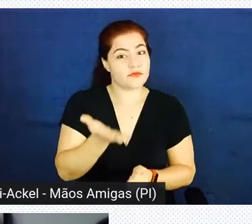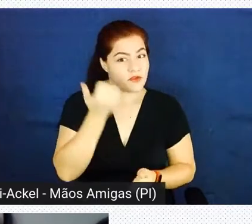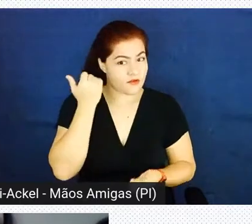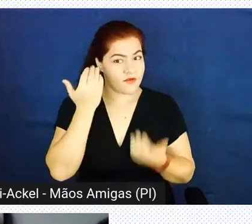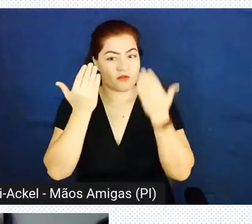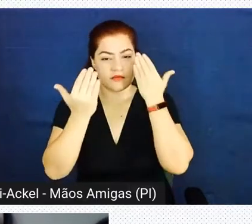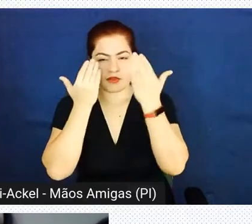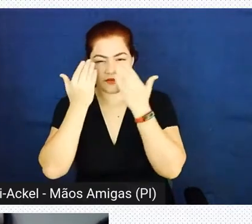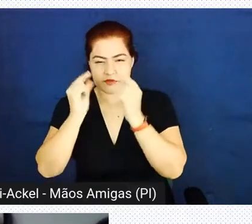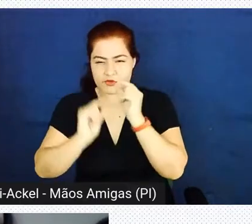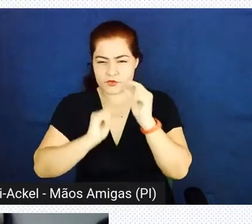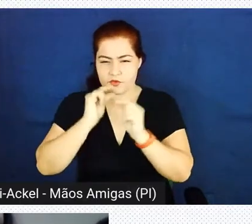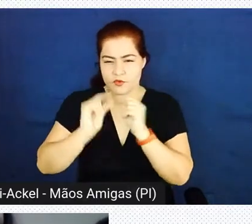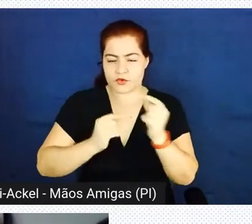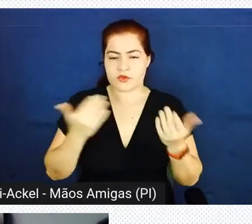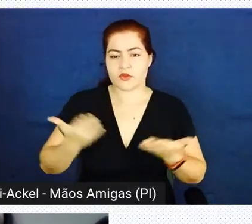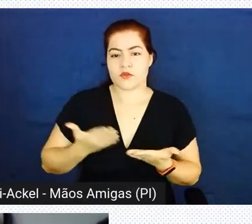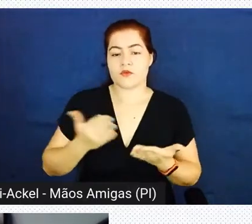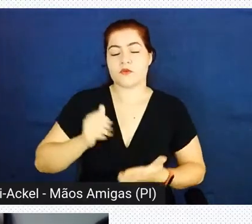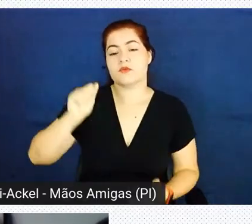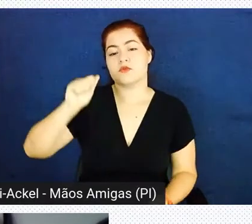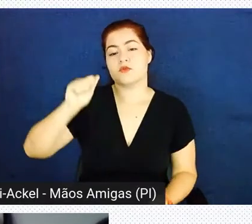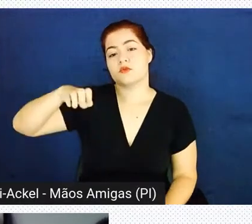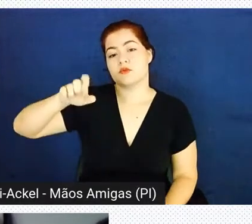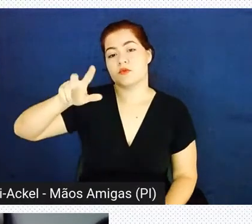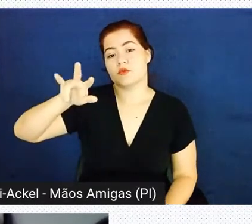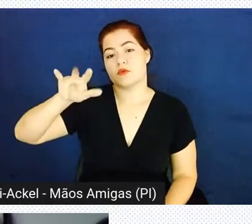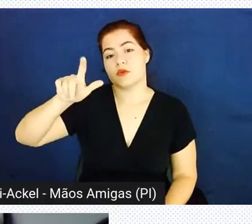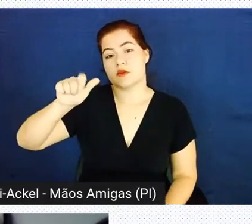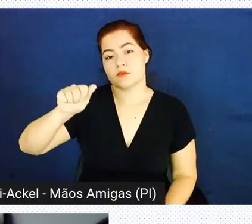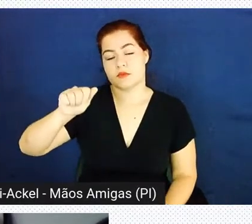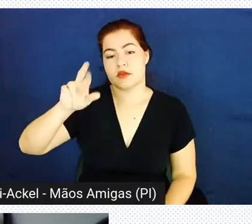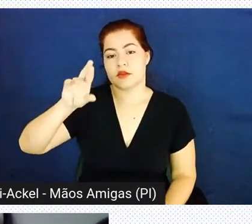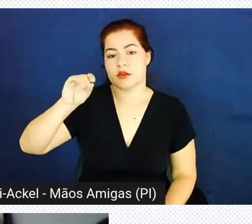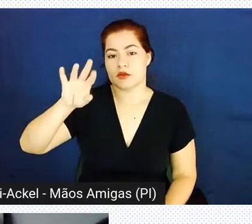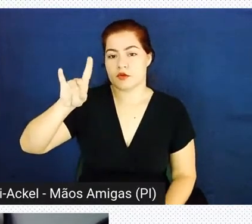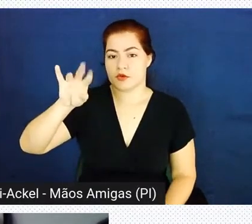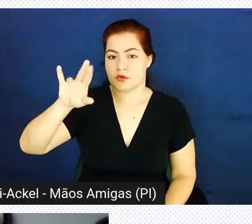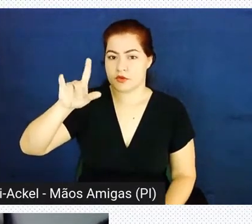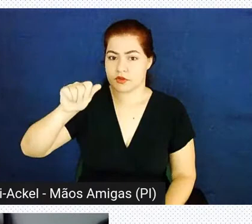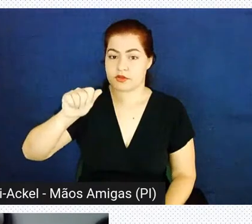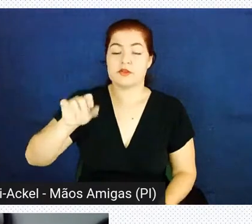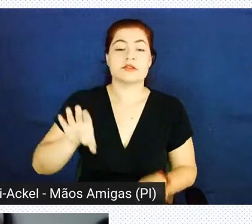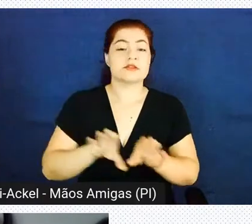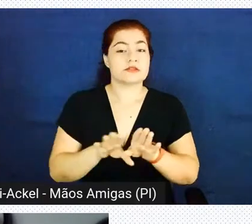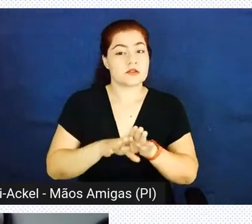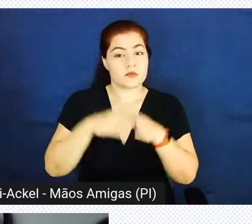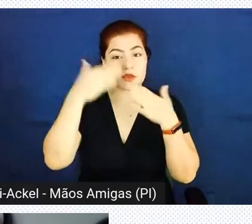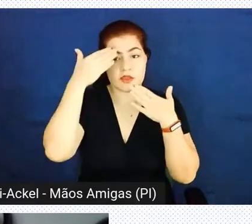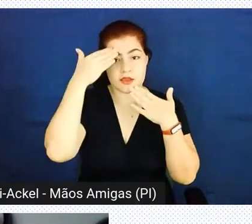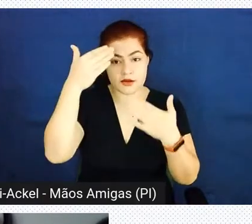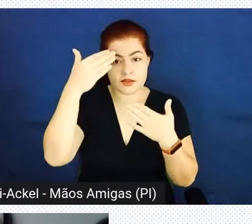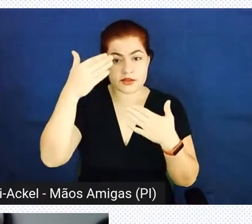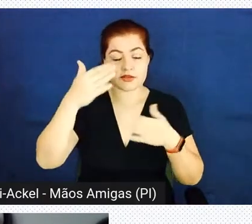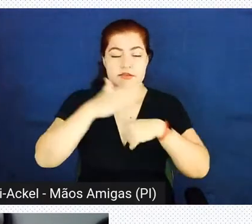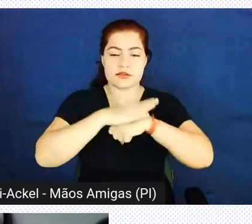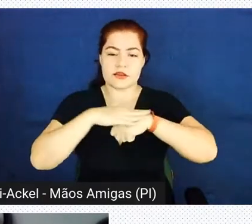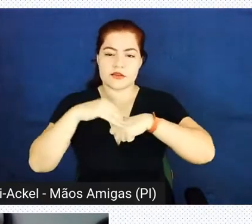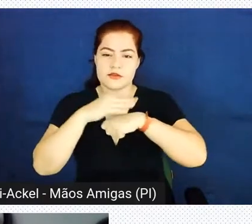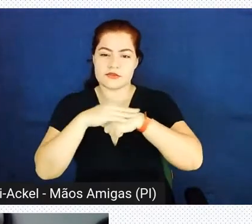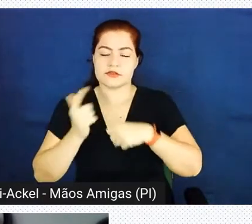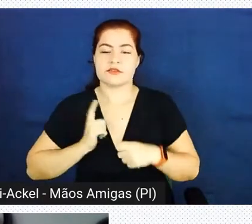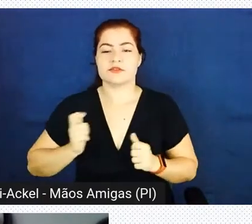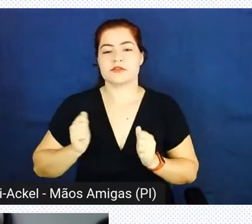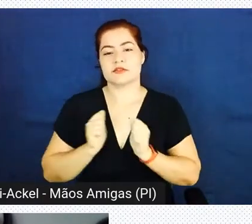um pouquinho hoje com a Amélia Rodrigues e agradecer aqui aos queridos que estão conosco